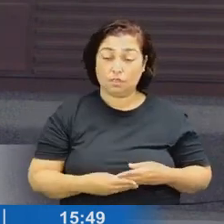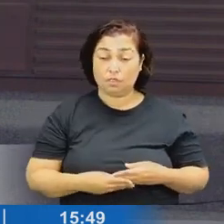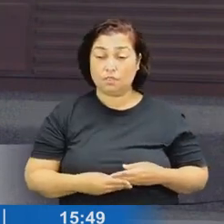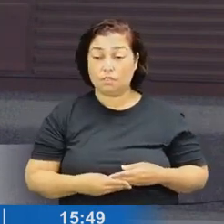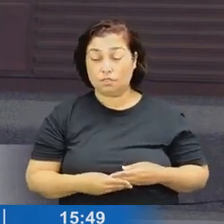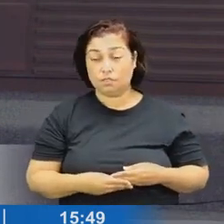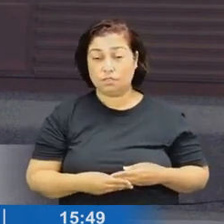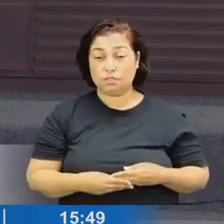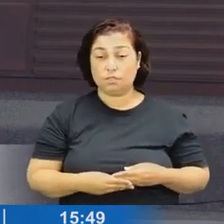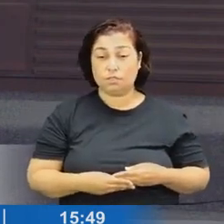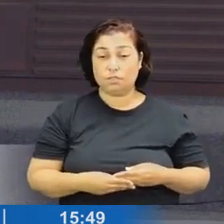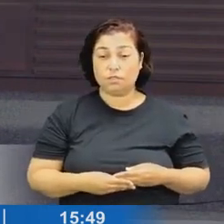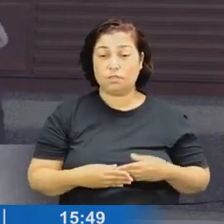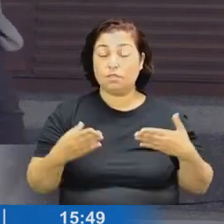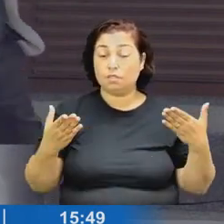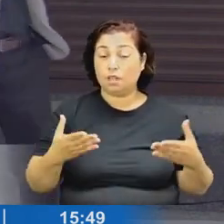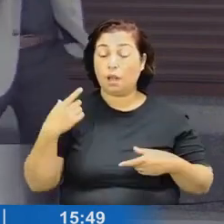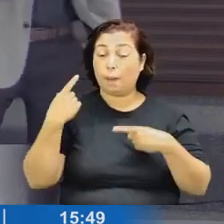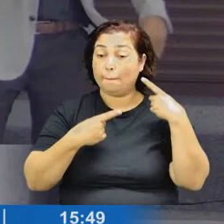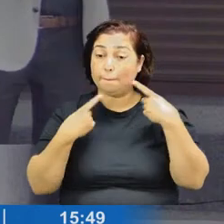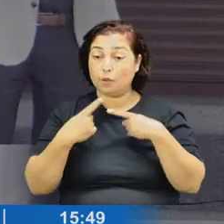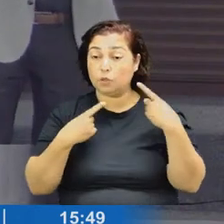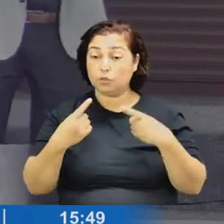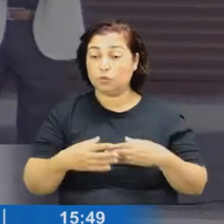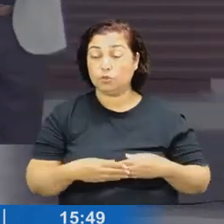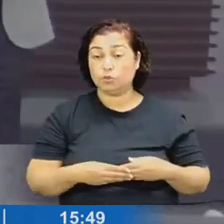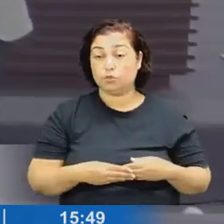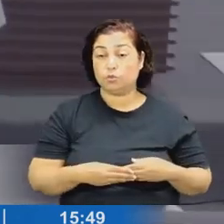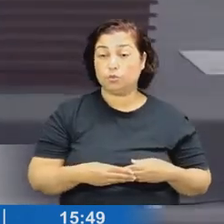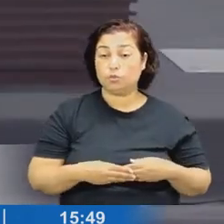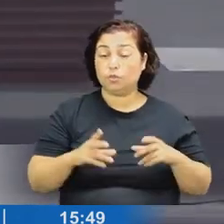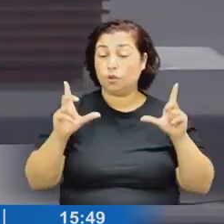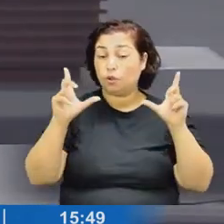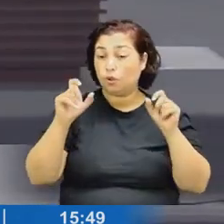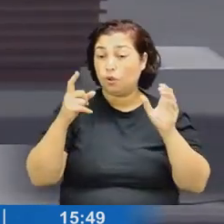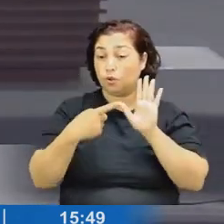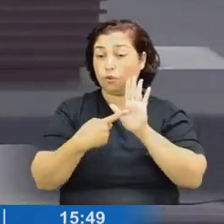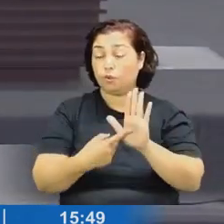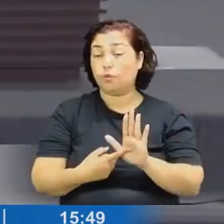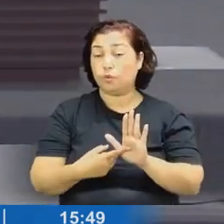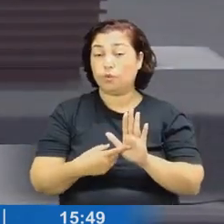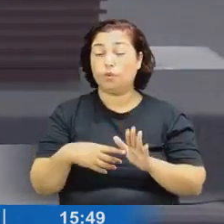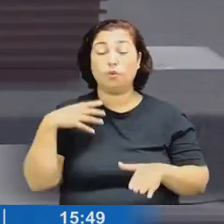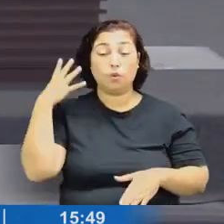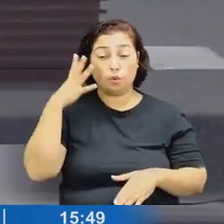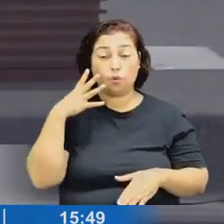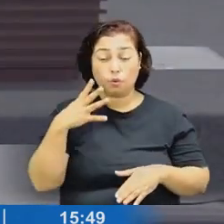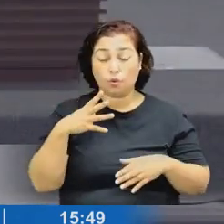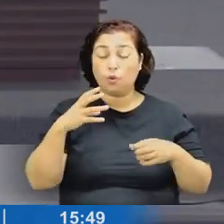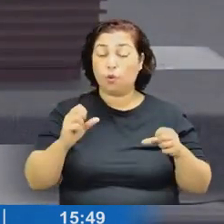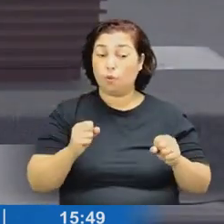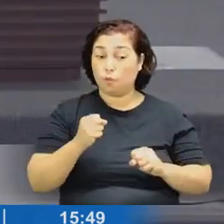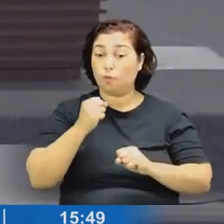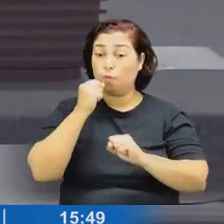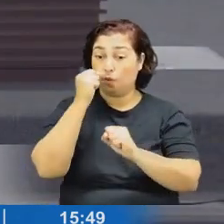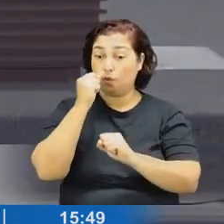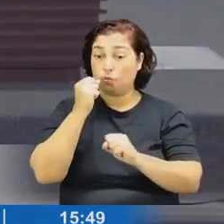no nome político o pessoal acha que é mais vamos postar foto é poderoso